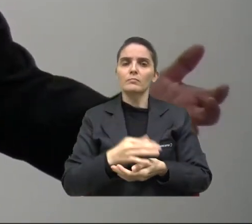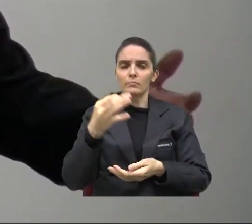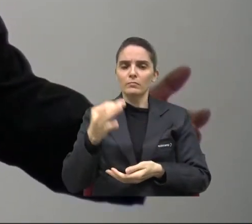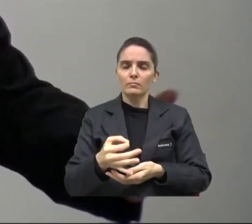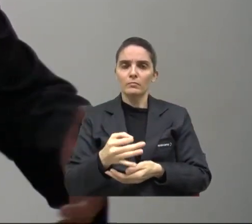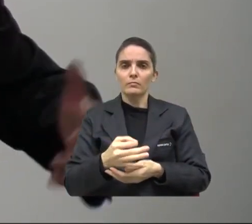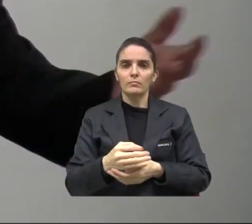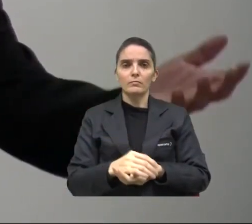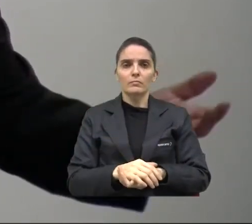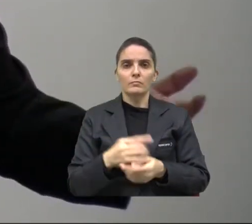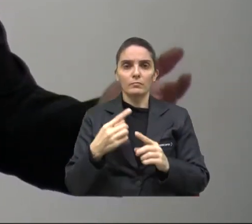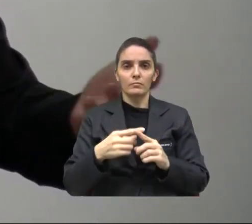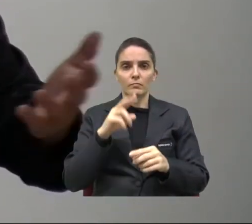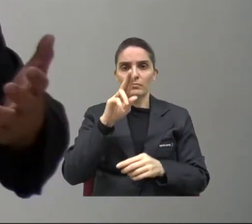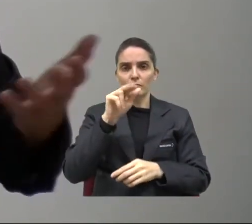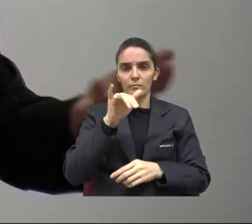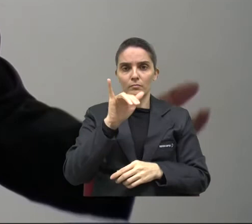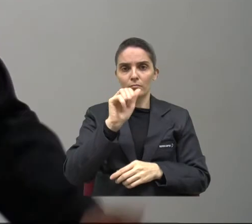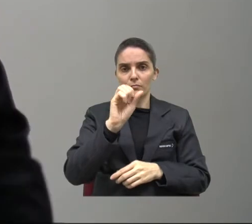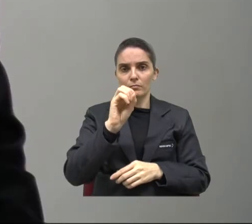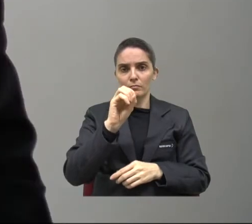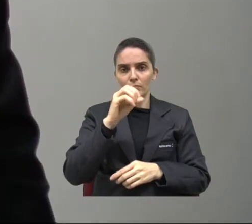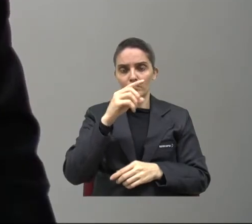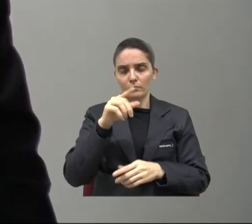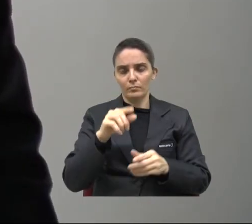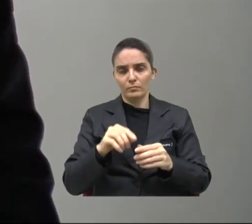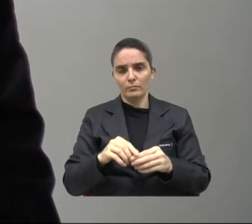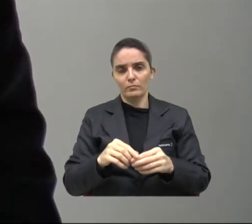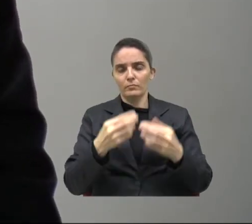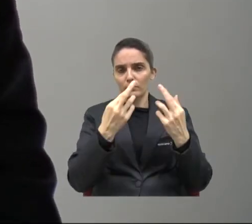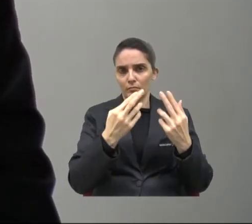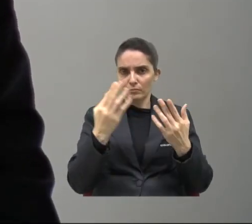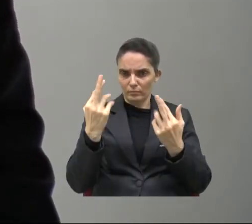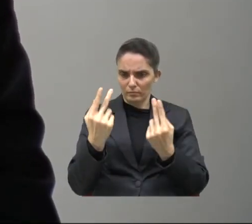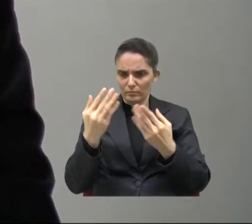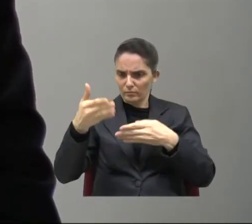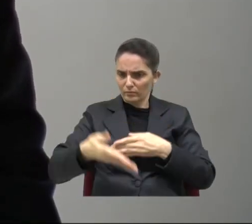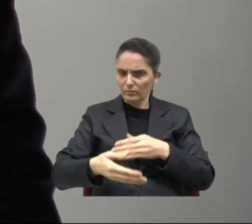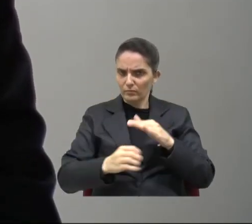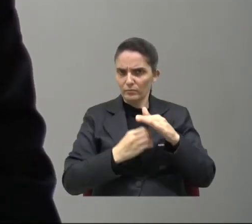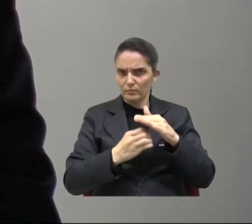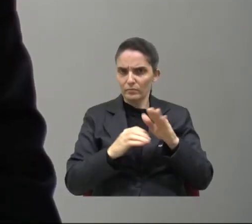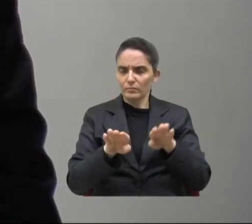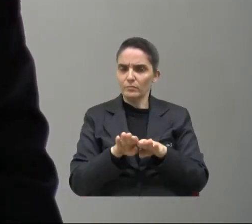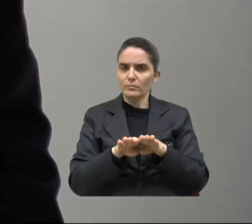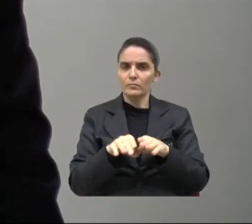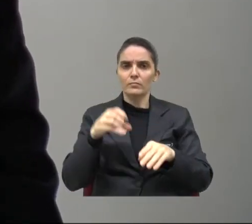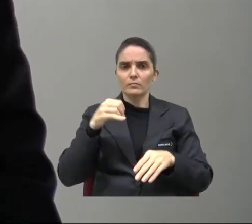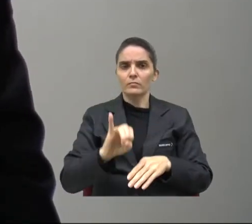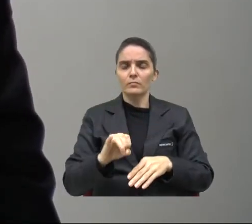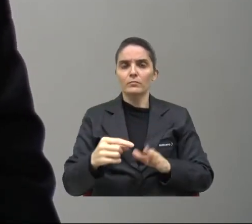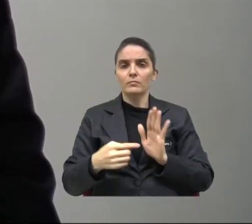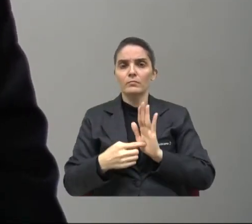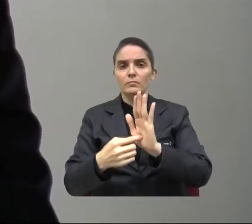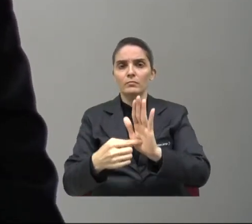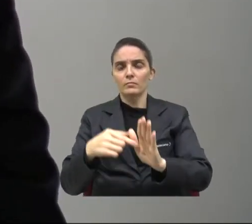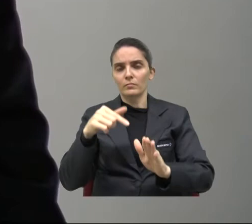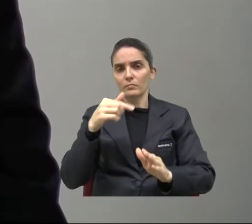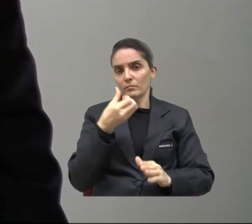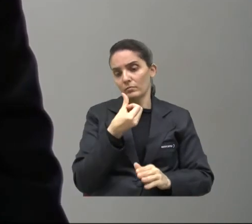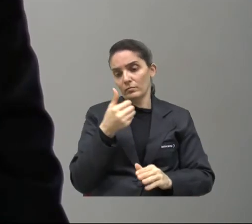porque funcionava a União, vai ter que funcionar assim. Não, não é dessa forma. E se apontava lá que tivesse 6, 7